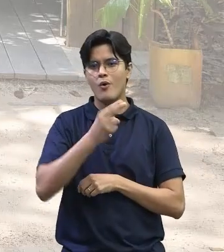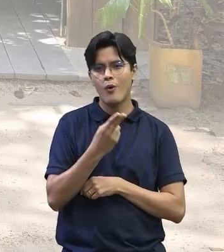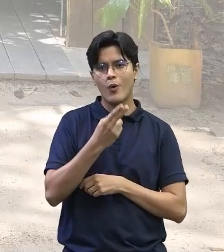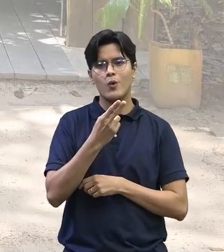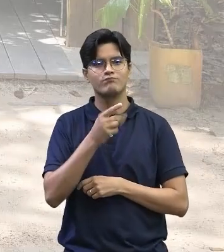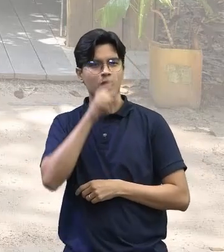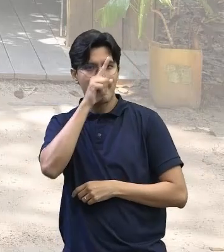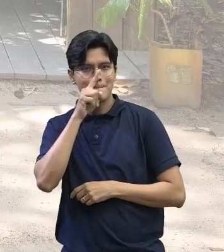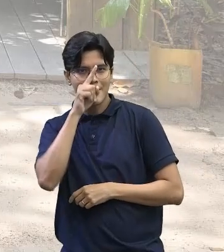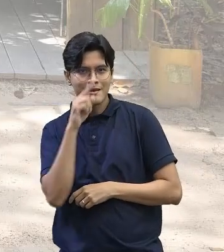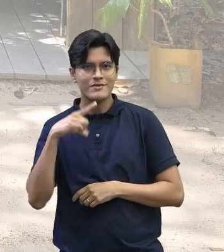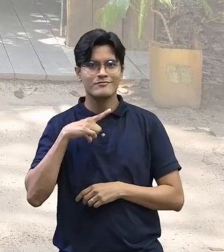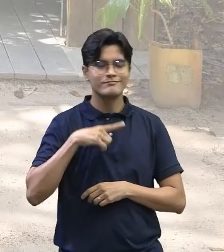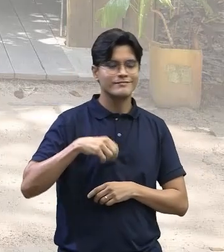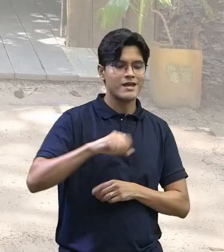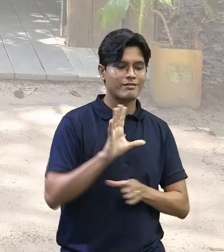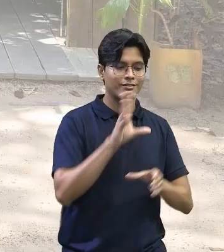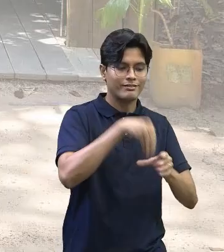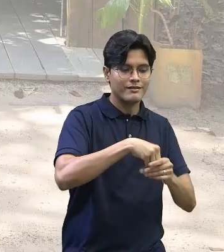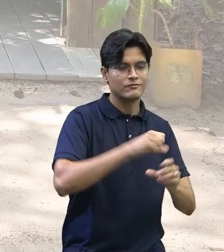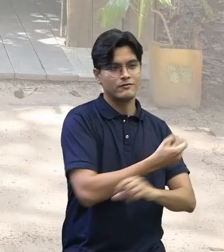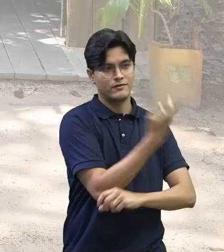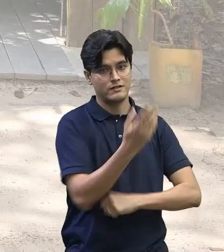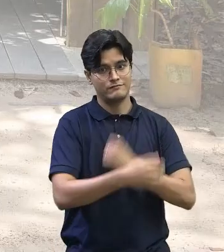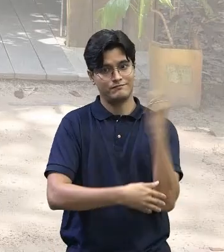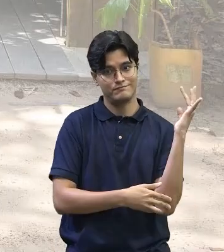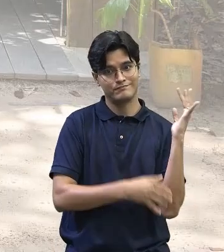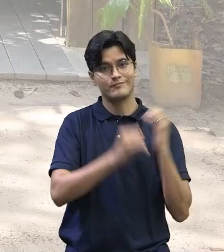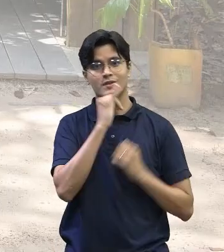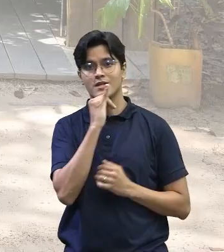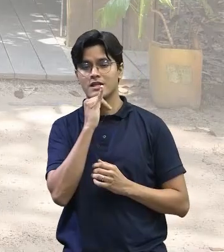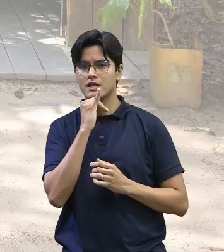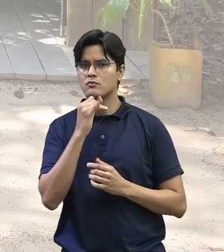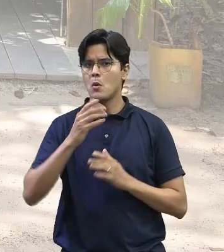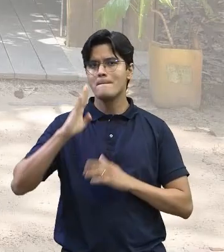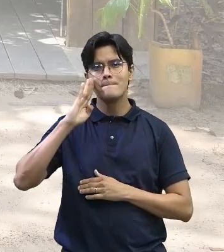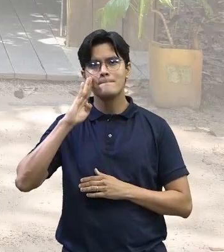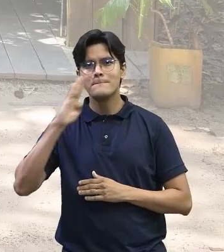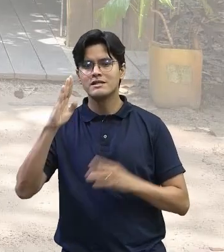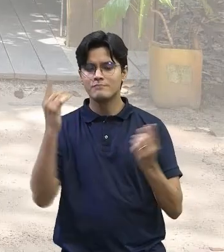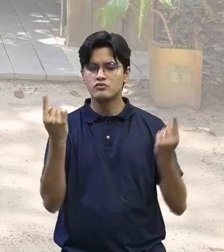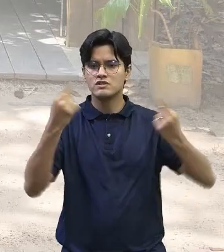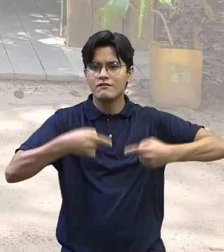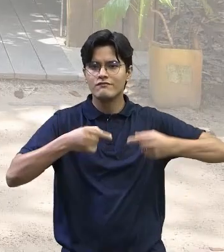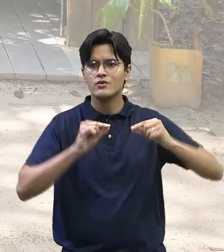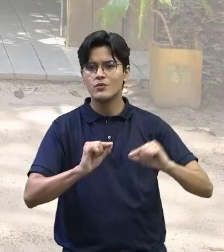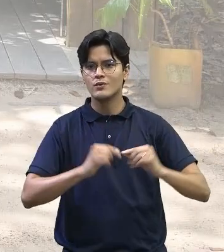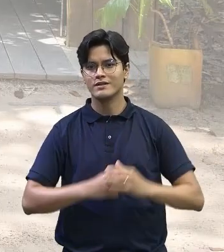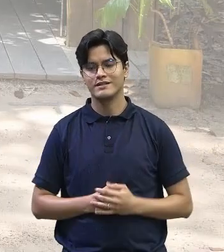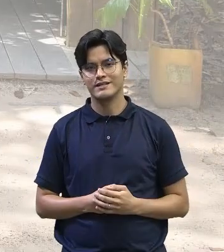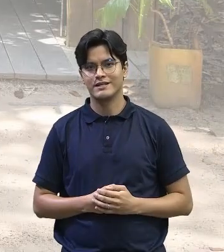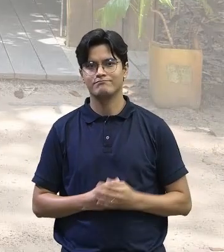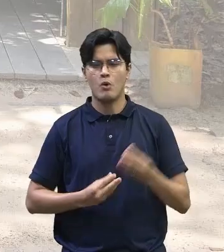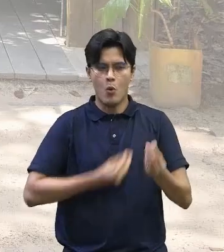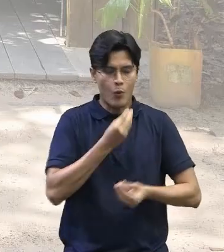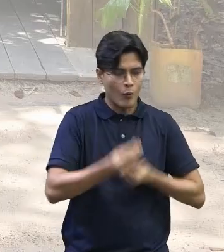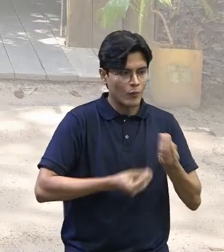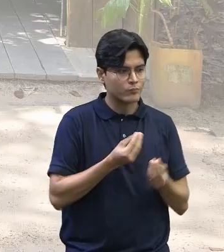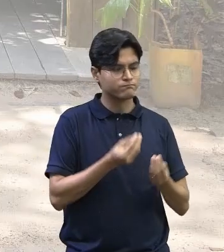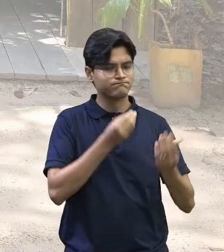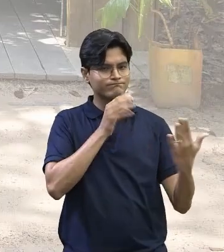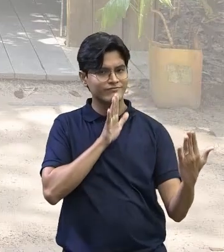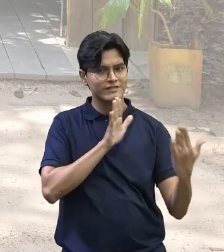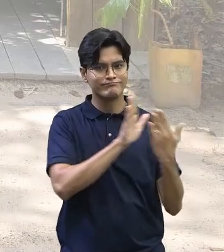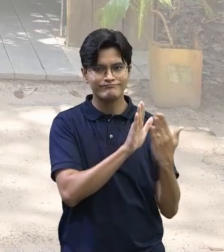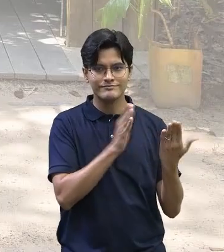floresta ela oferecia na época. O primeiro desafio para o seringueiro era justamente lidar com essas intempéries naturais, que muitas